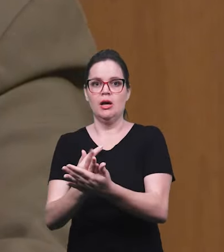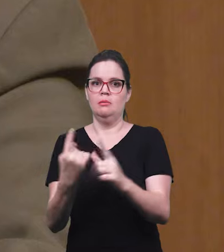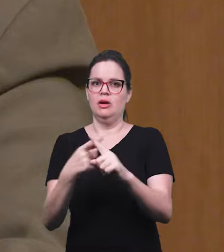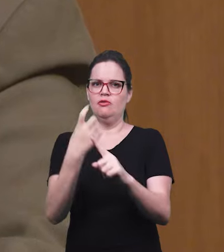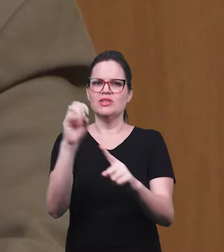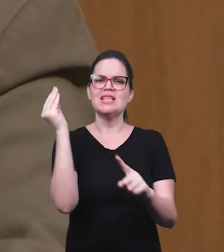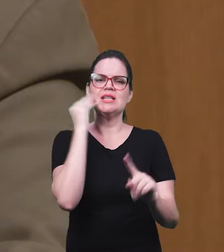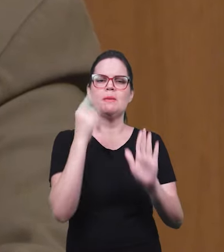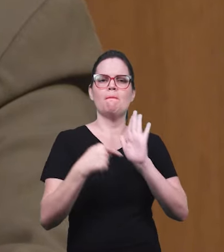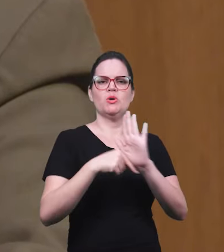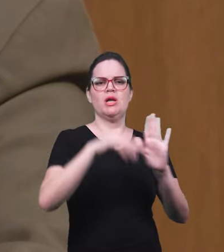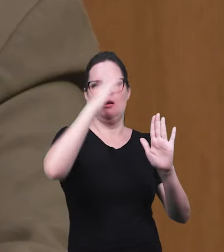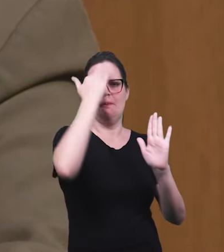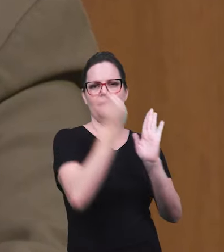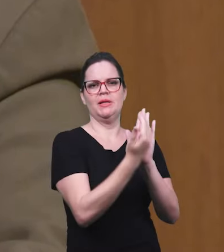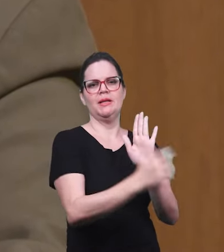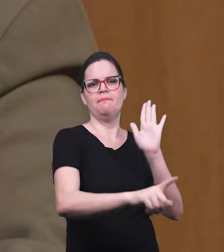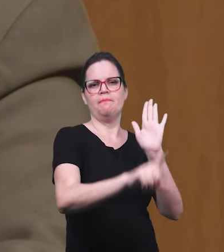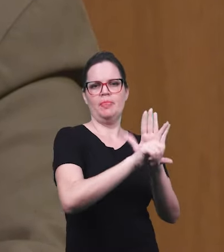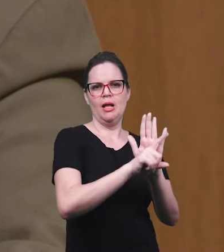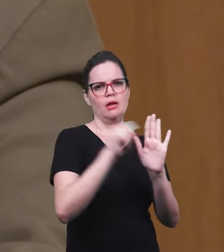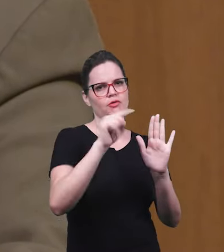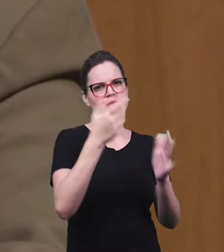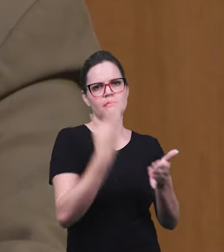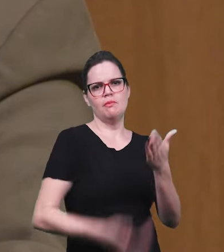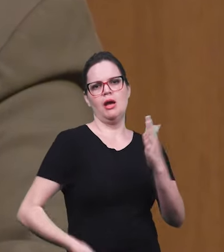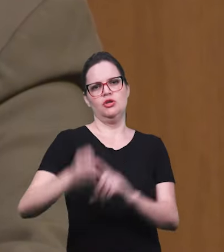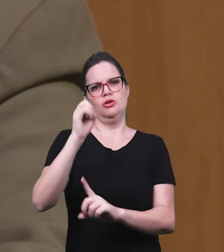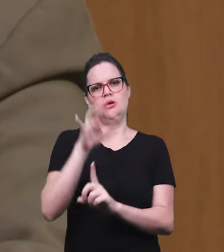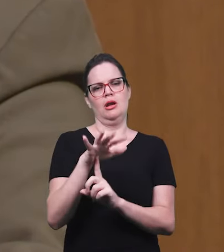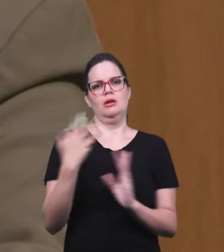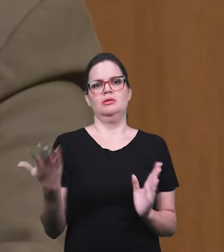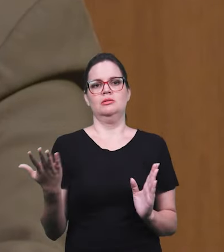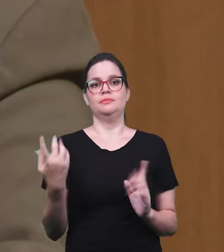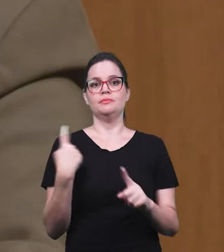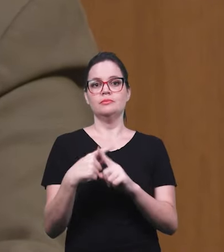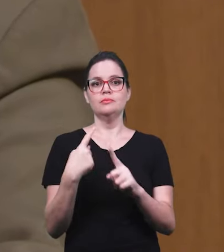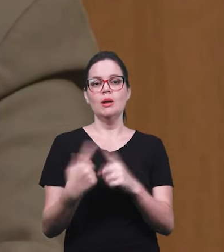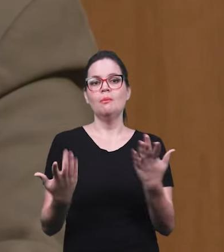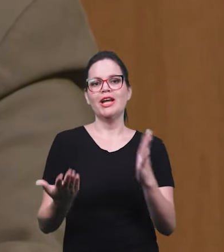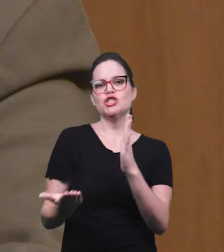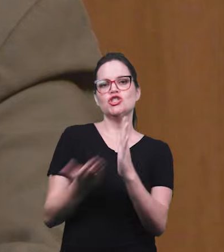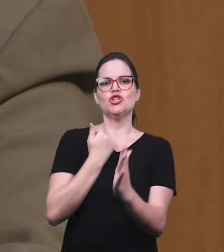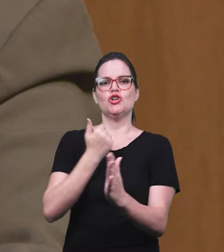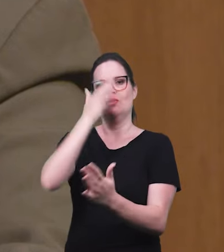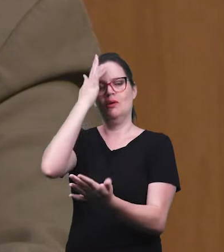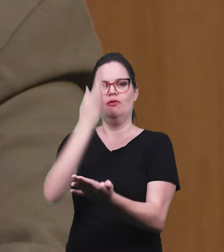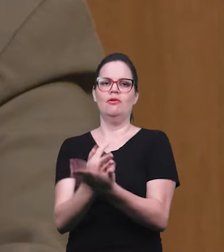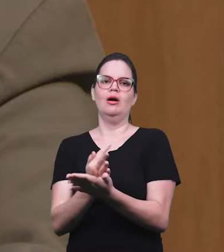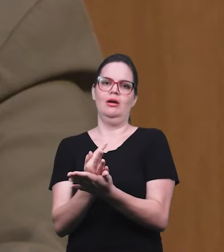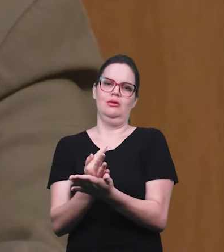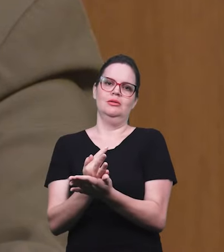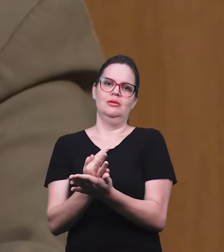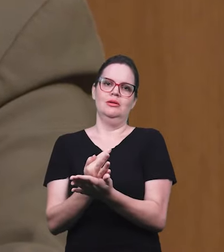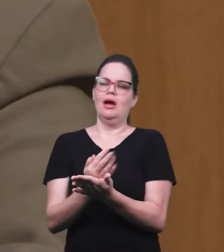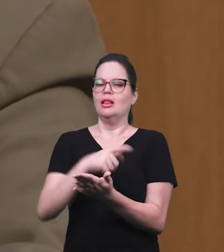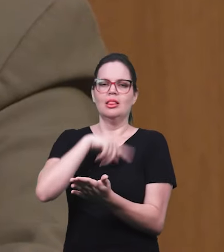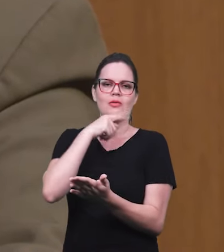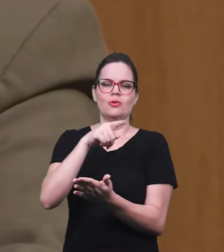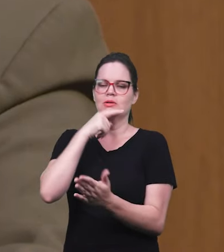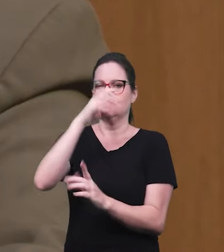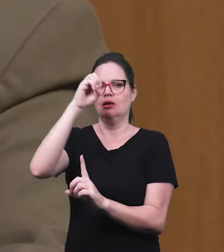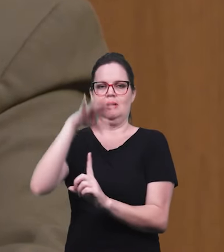graça vocês têm caído. Ou seja, eles cortaram o meio pelo qual a graça entra, a graça passa na nossa vida, que é a fé. E